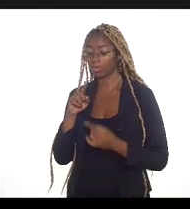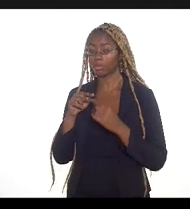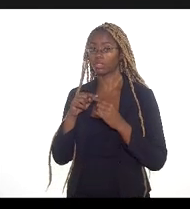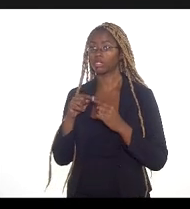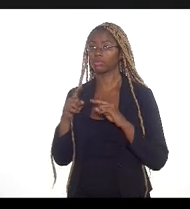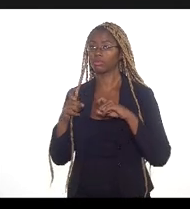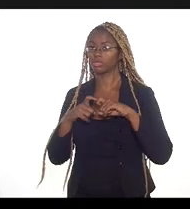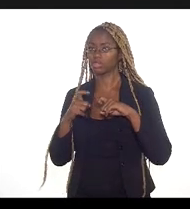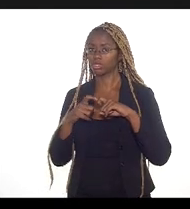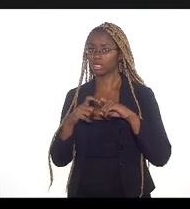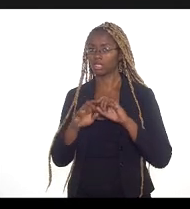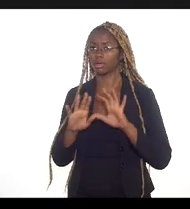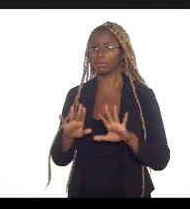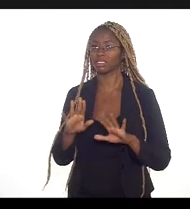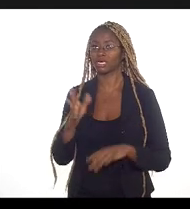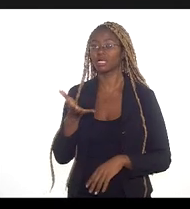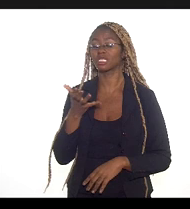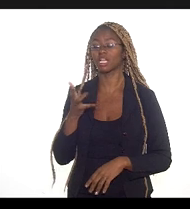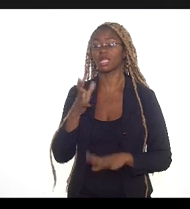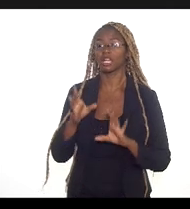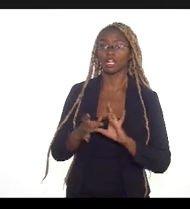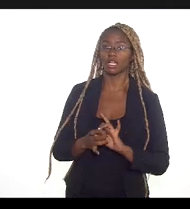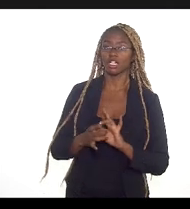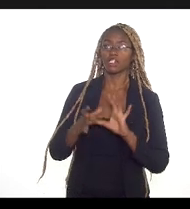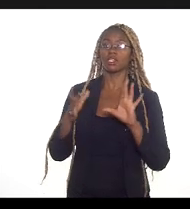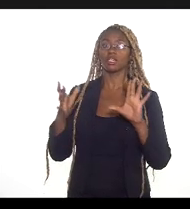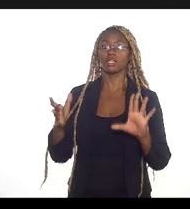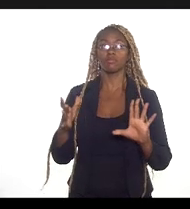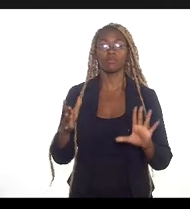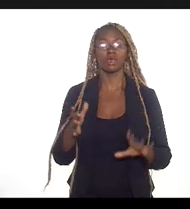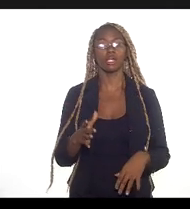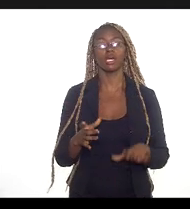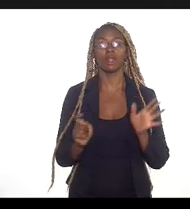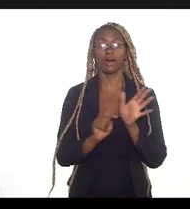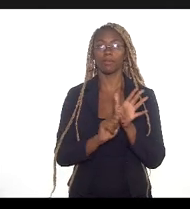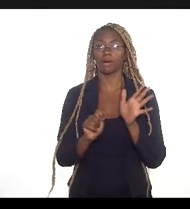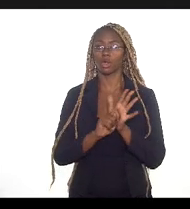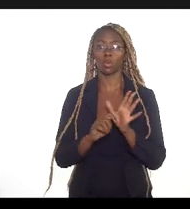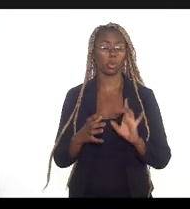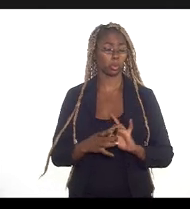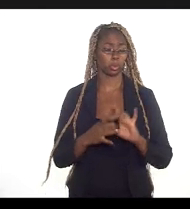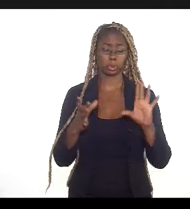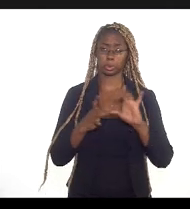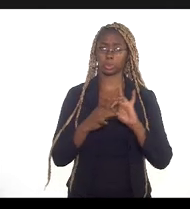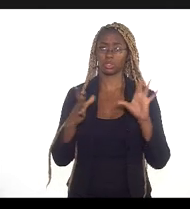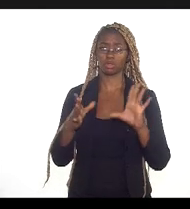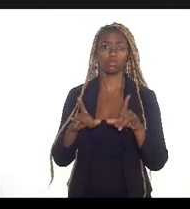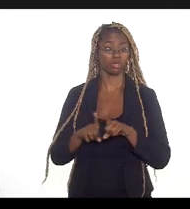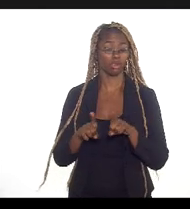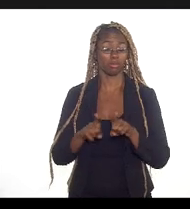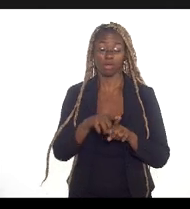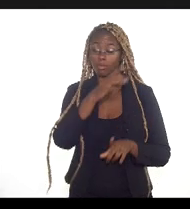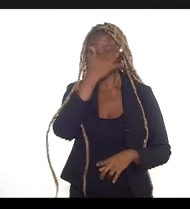todo o uso da cannabis como bem-estar. Inclusive, aquele que quer fumar